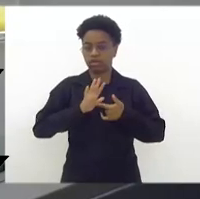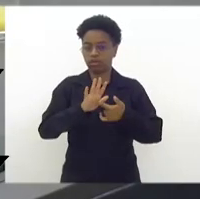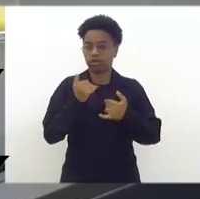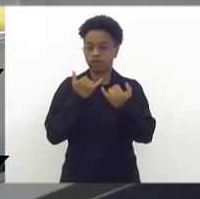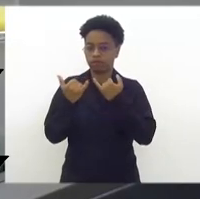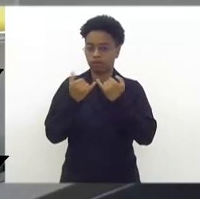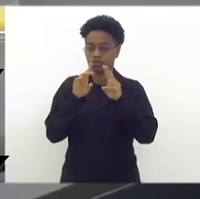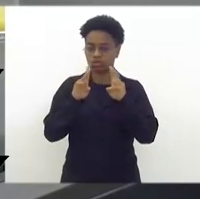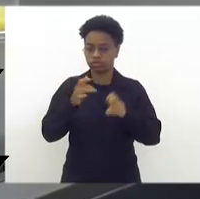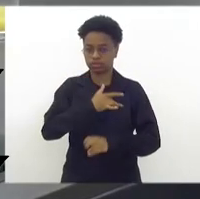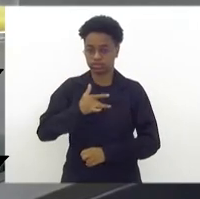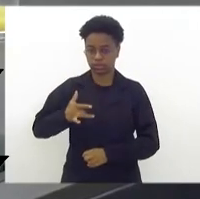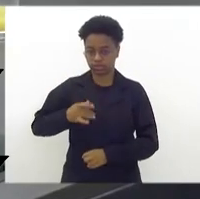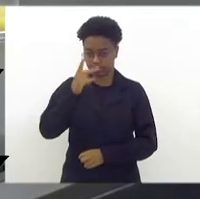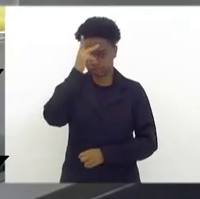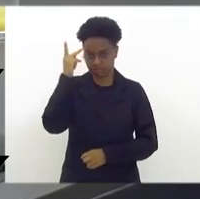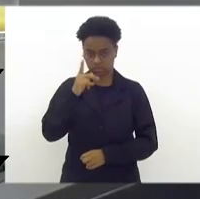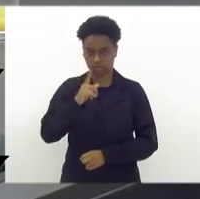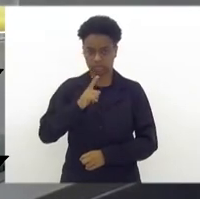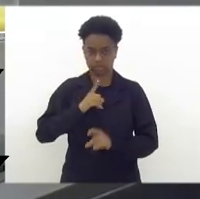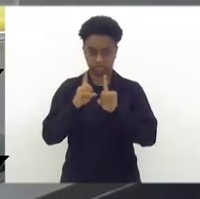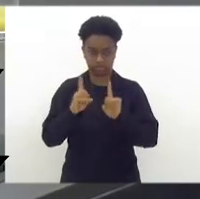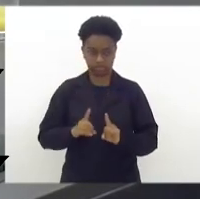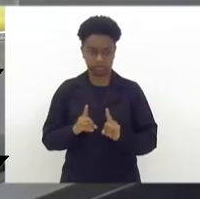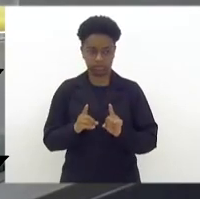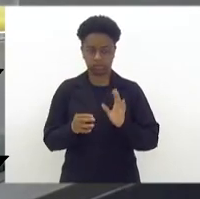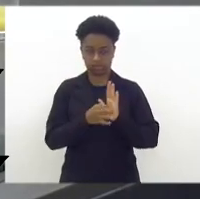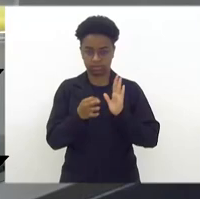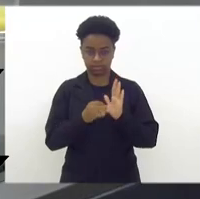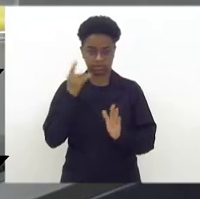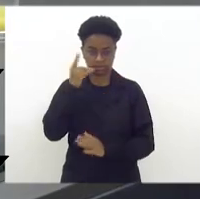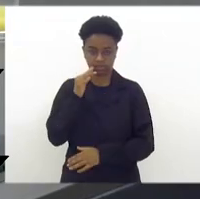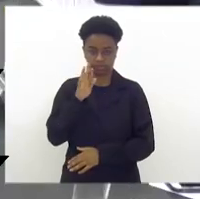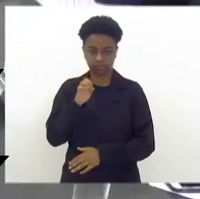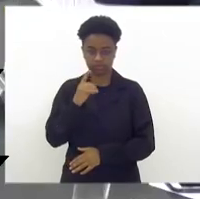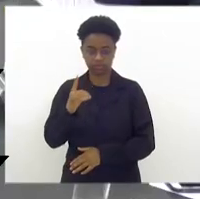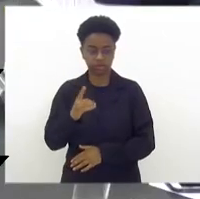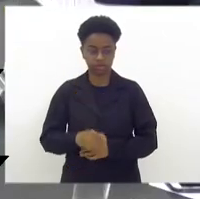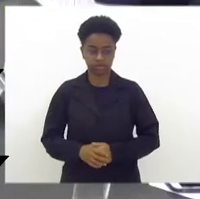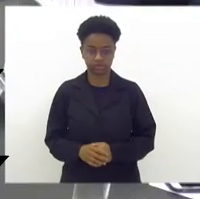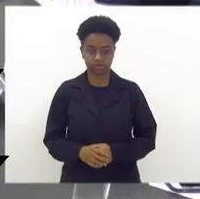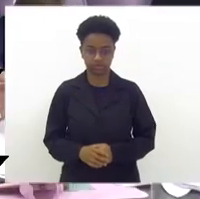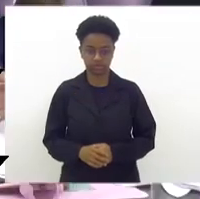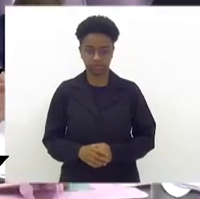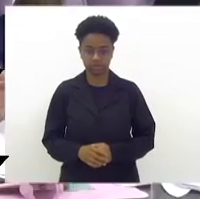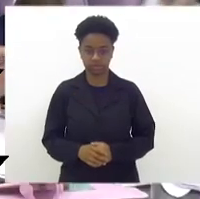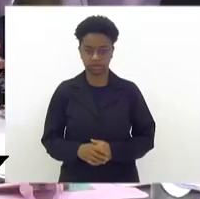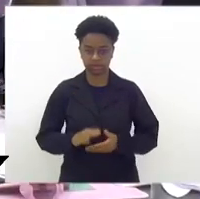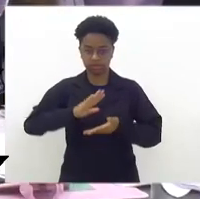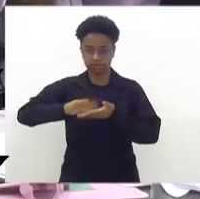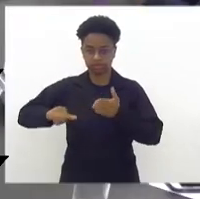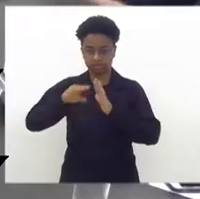informações sobre a saúde do portador. Para aparecer, deputado Fred Pacheco, 13. Foi retirado de pauta. Retirado de pauta,